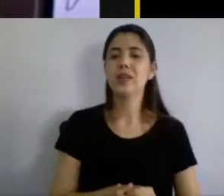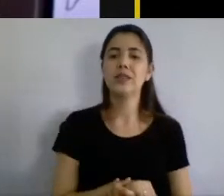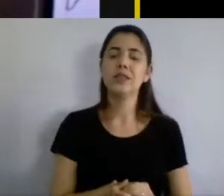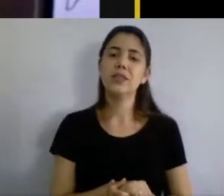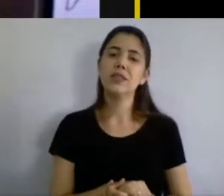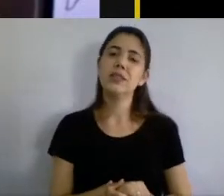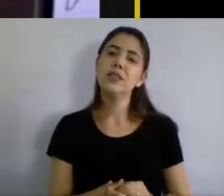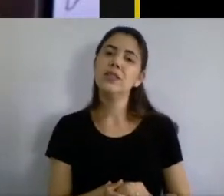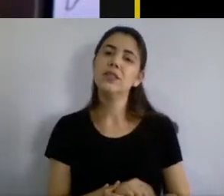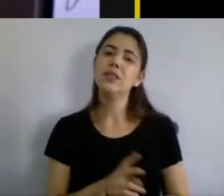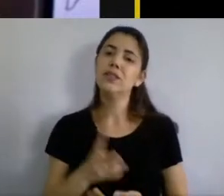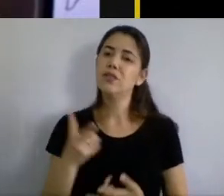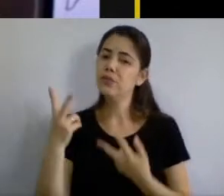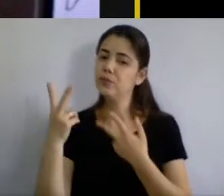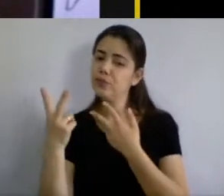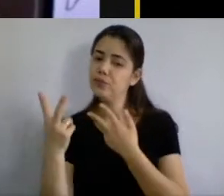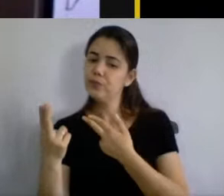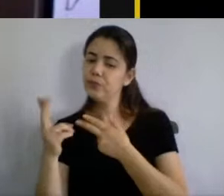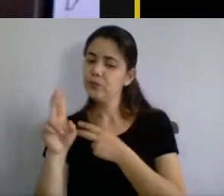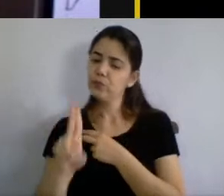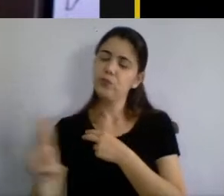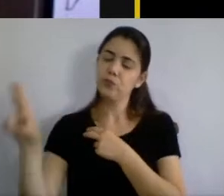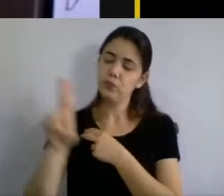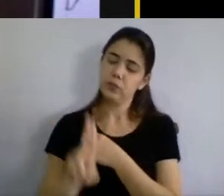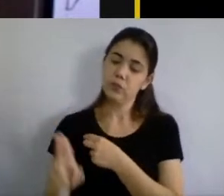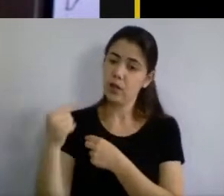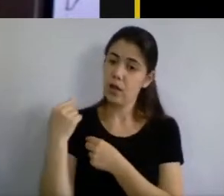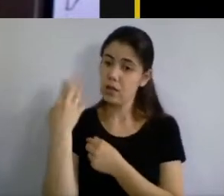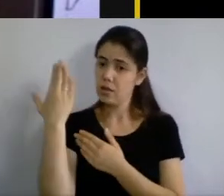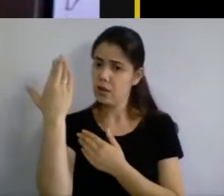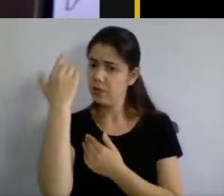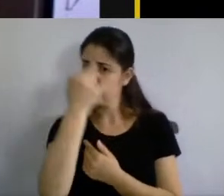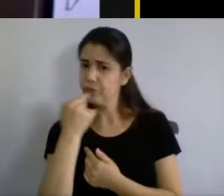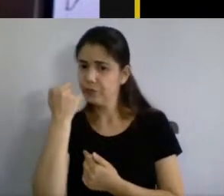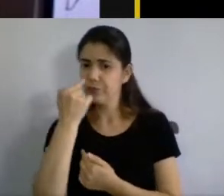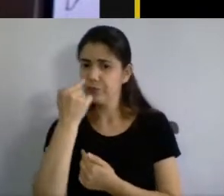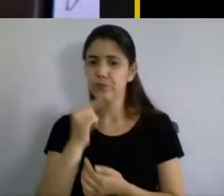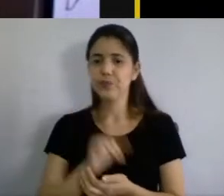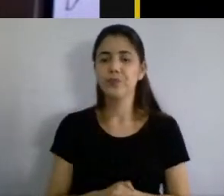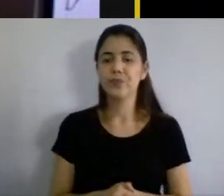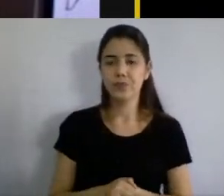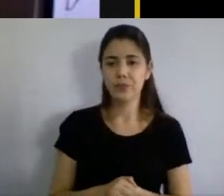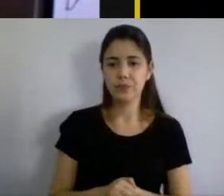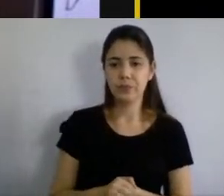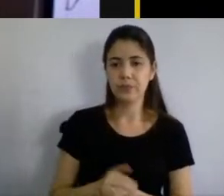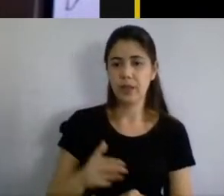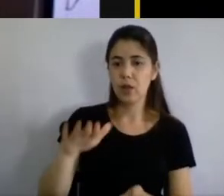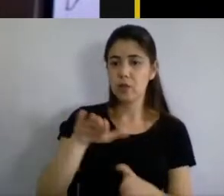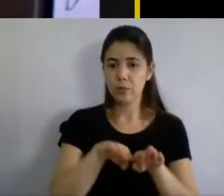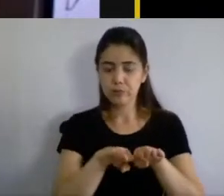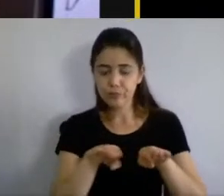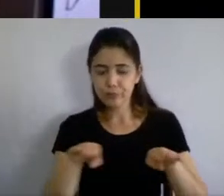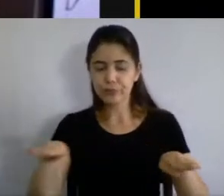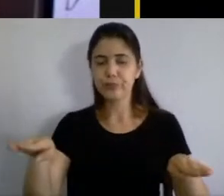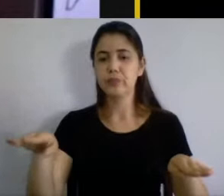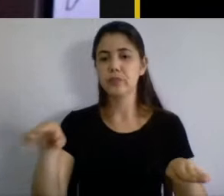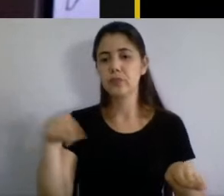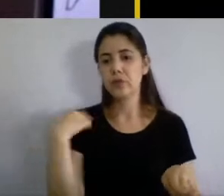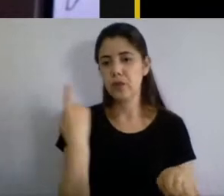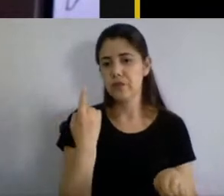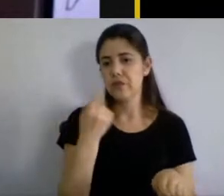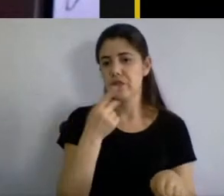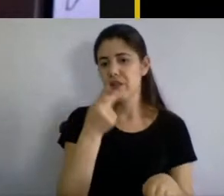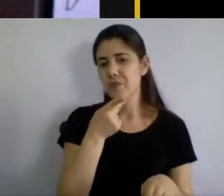que se ocupa do aparente, aquilo que se ocupa do que está da superfície, que a gente faz como